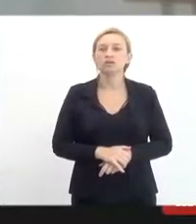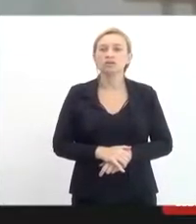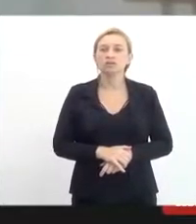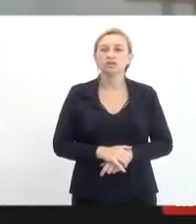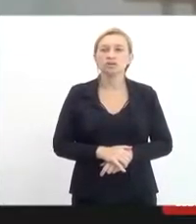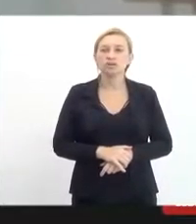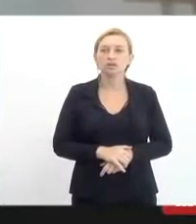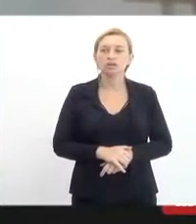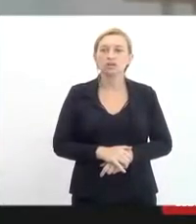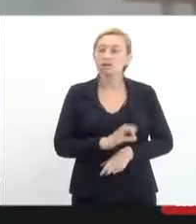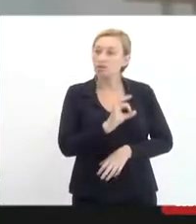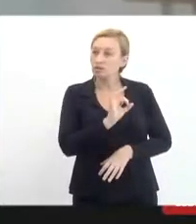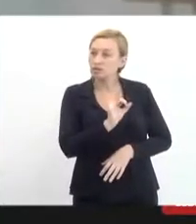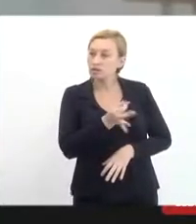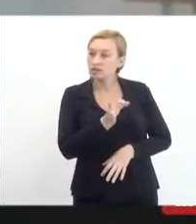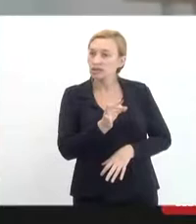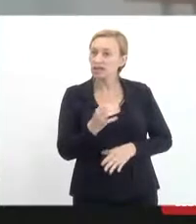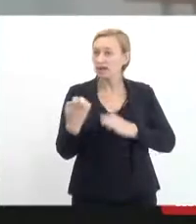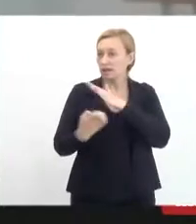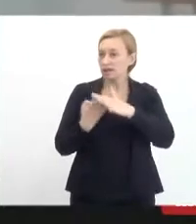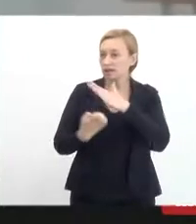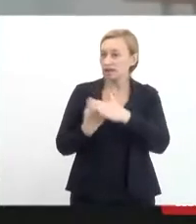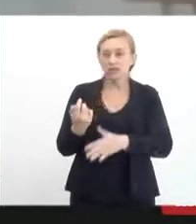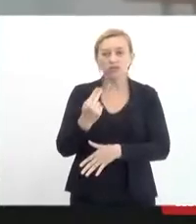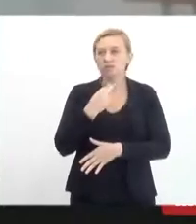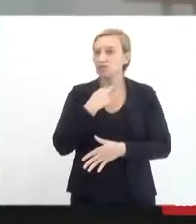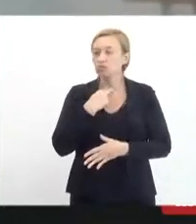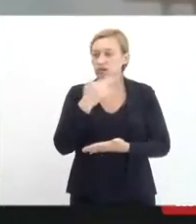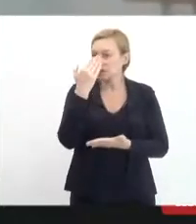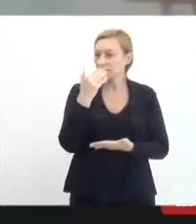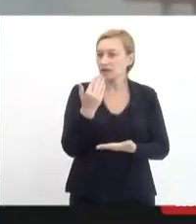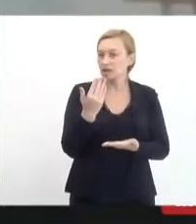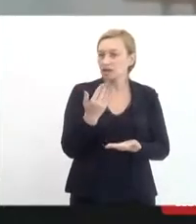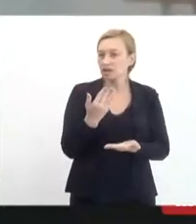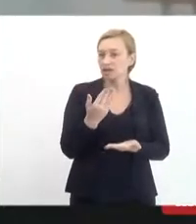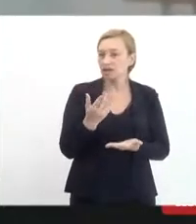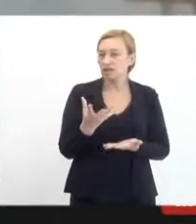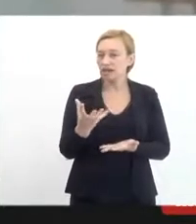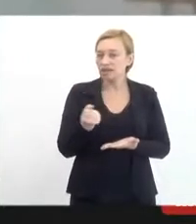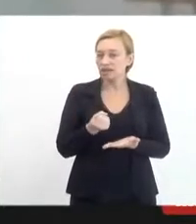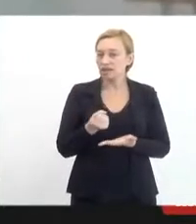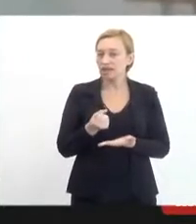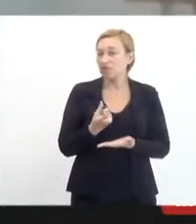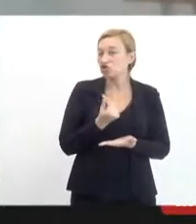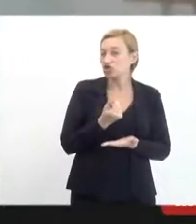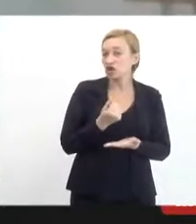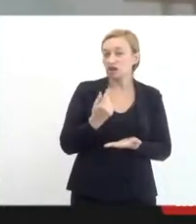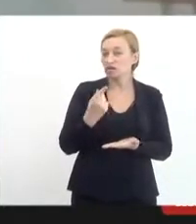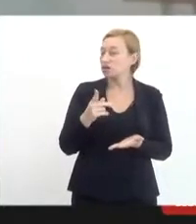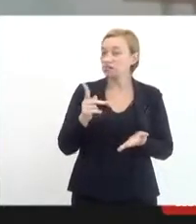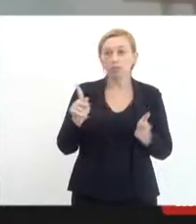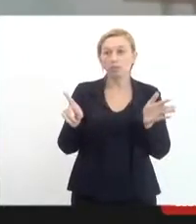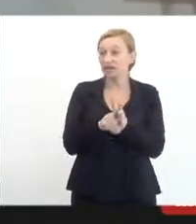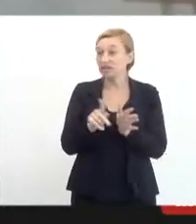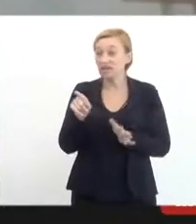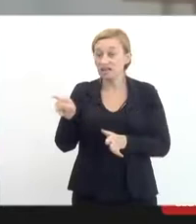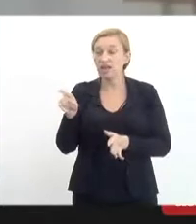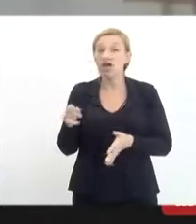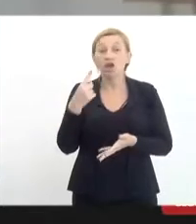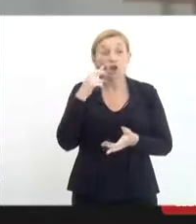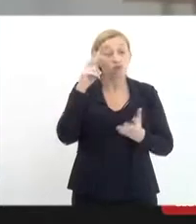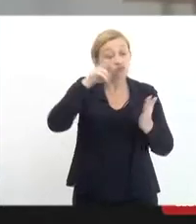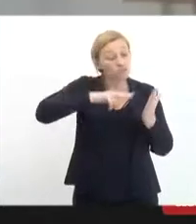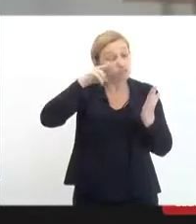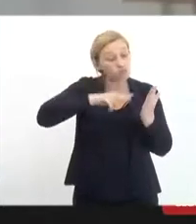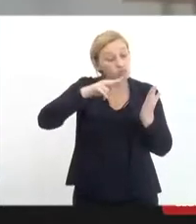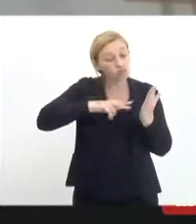Mas fato é que a empresa não poderia ter se creditado de bens que não são seus. Foram lavrados alguns autos, eu fiz um levantamento,